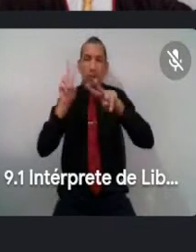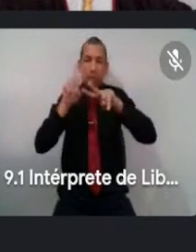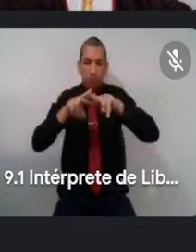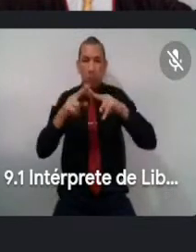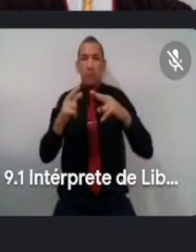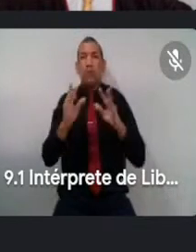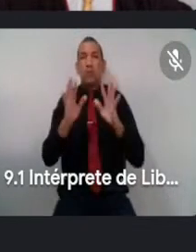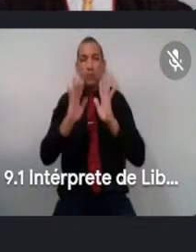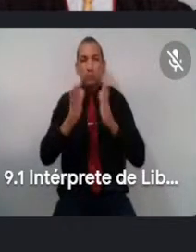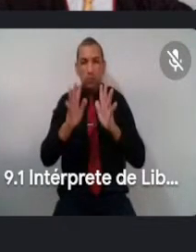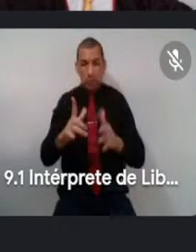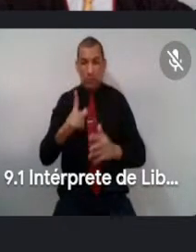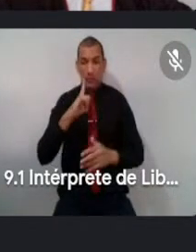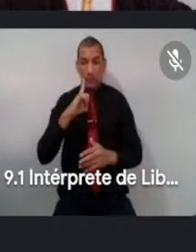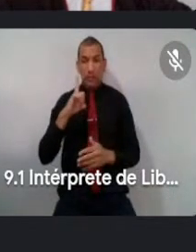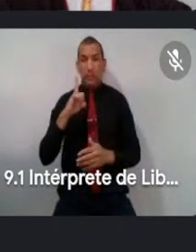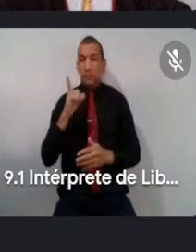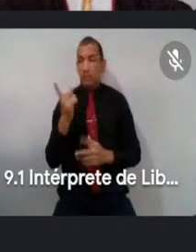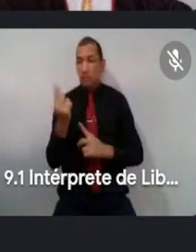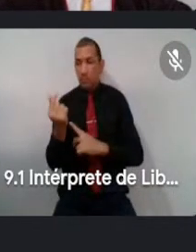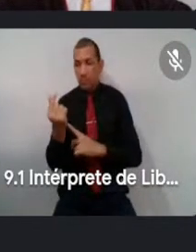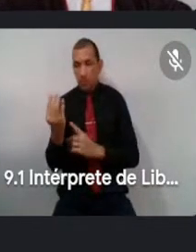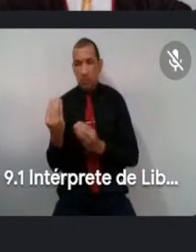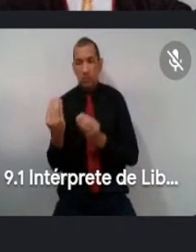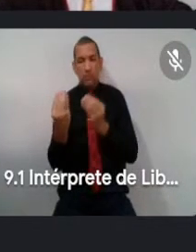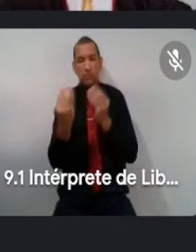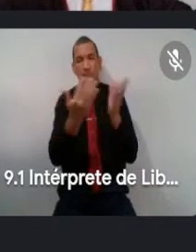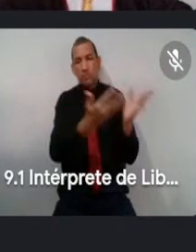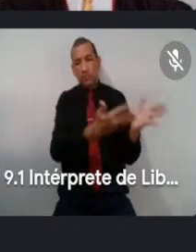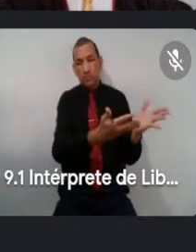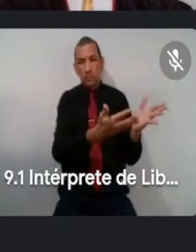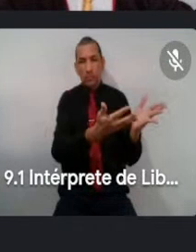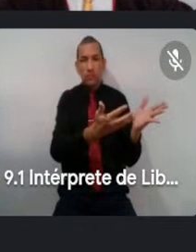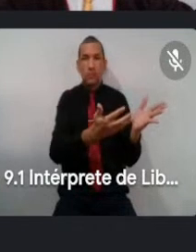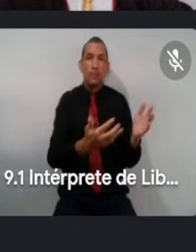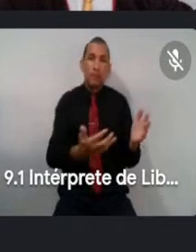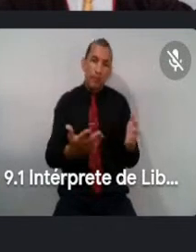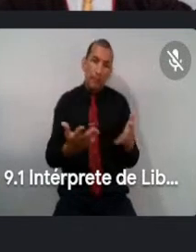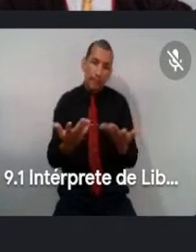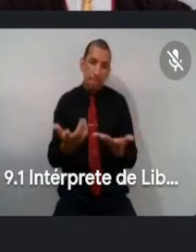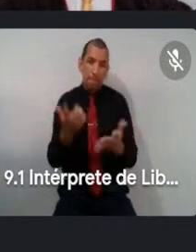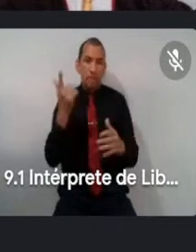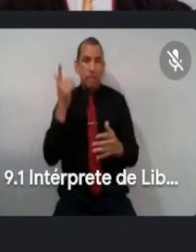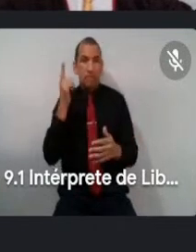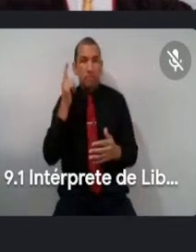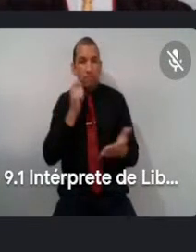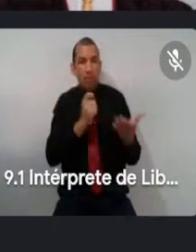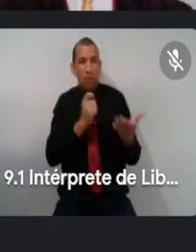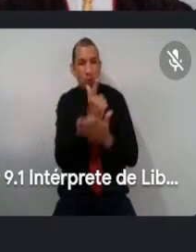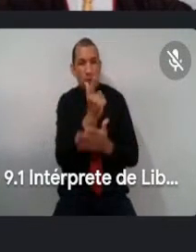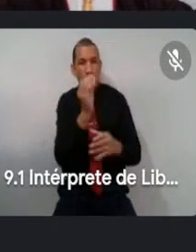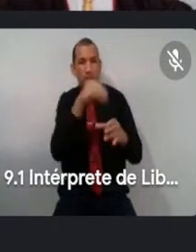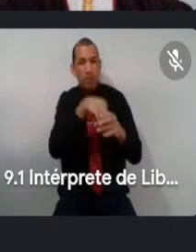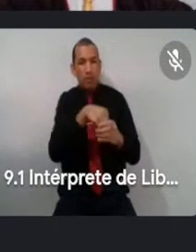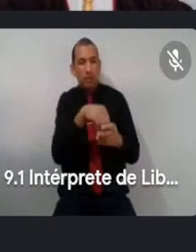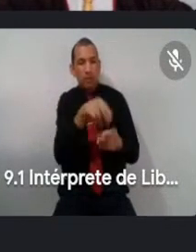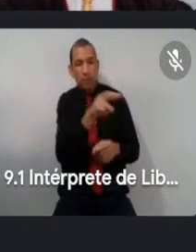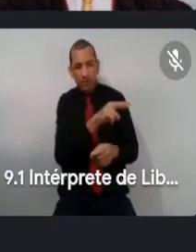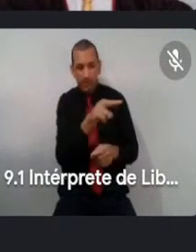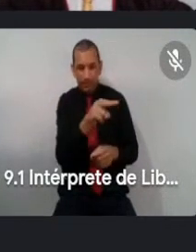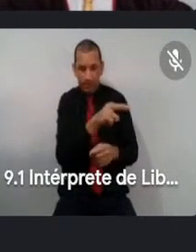prisão no domingo teria oferecido é eu comprado o voto de ano